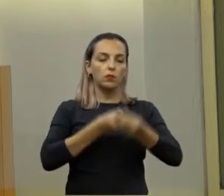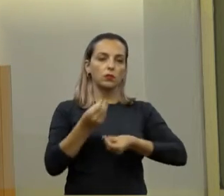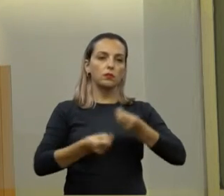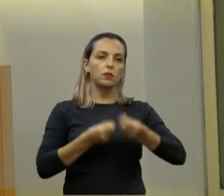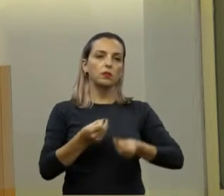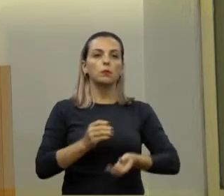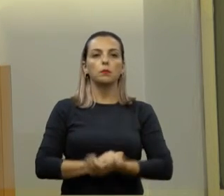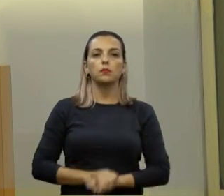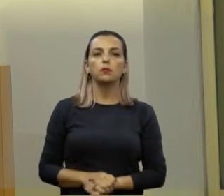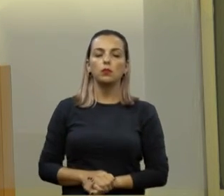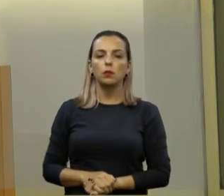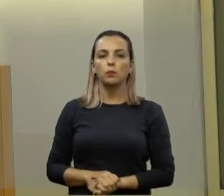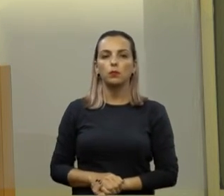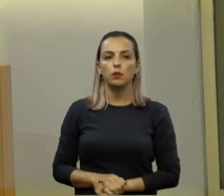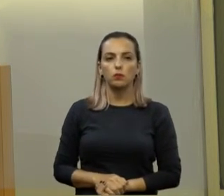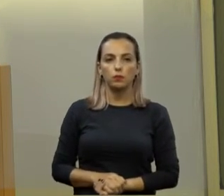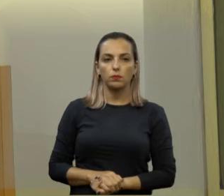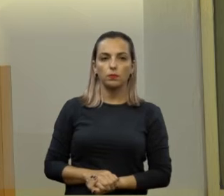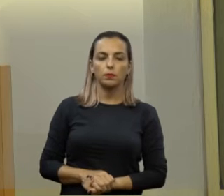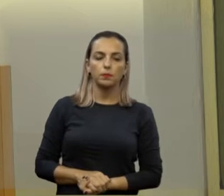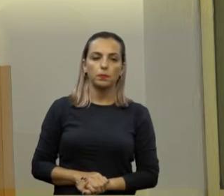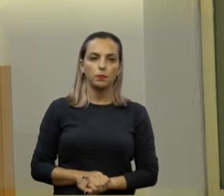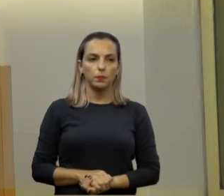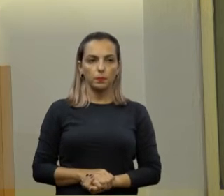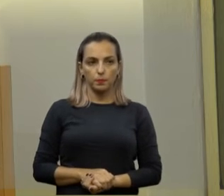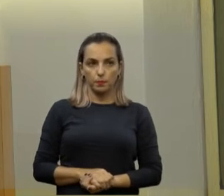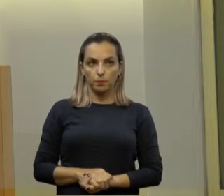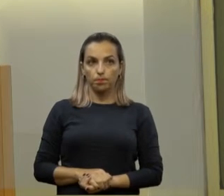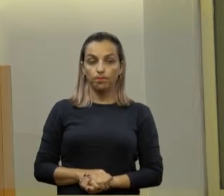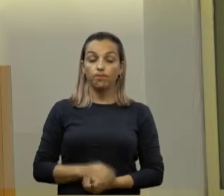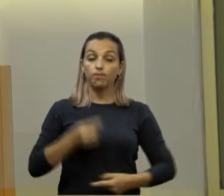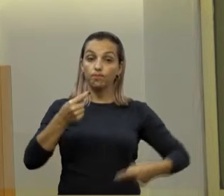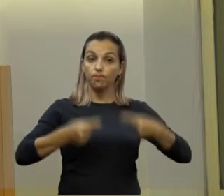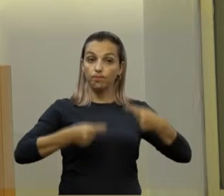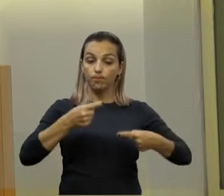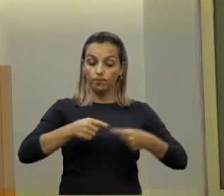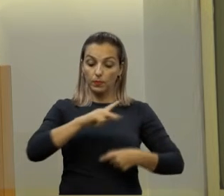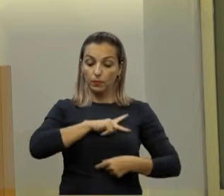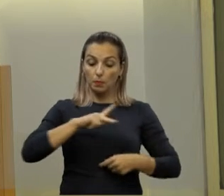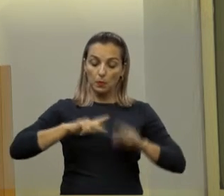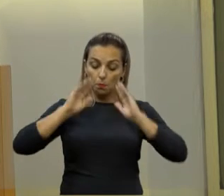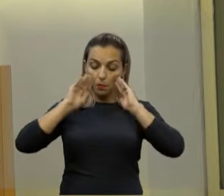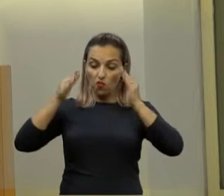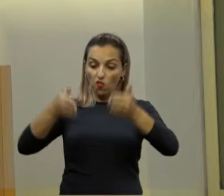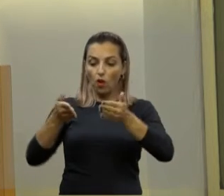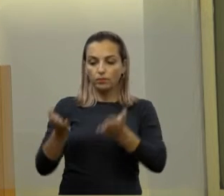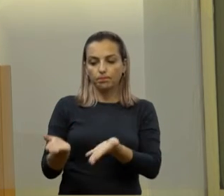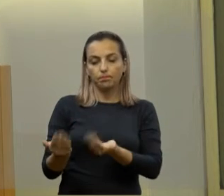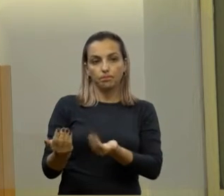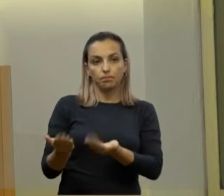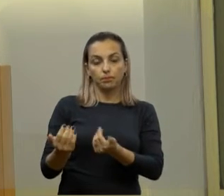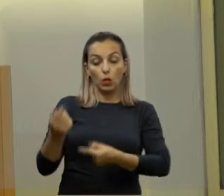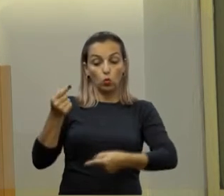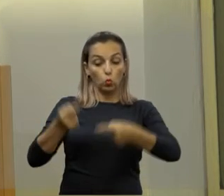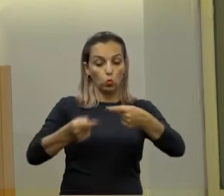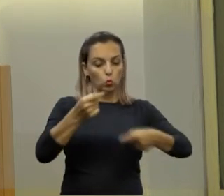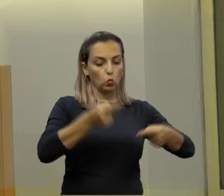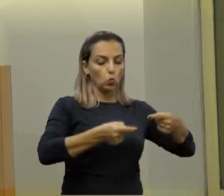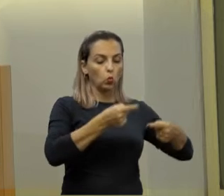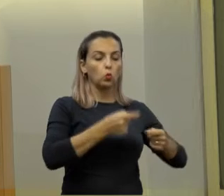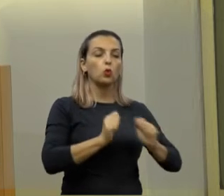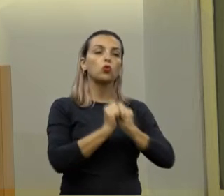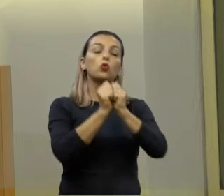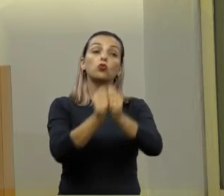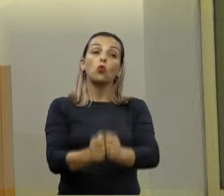Ah pois bem a política pública para juventude e foi de batida com